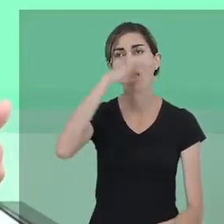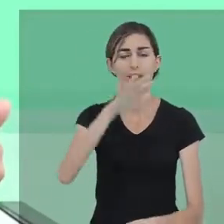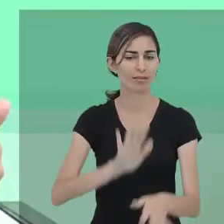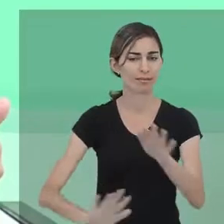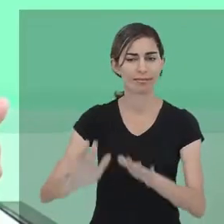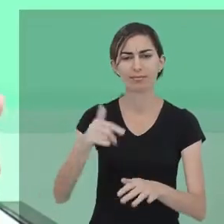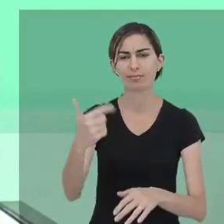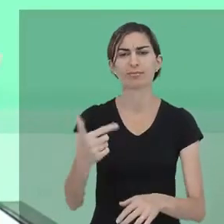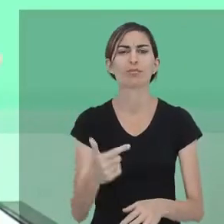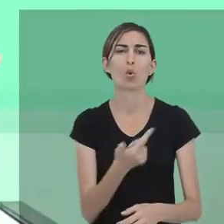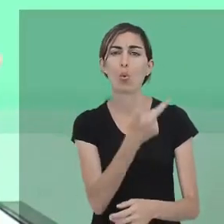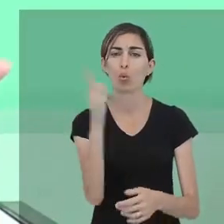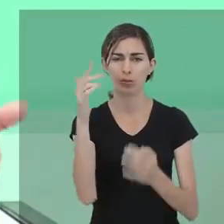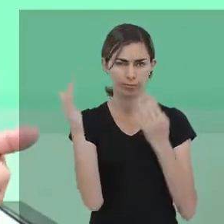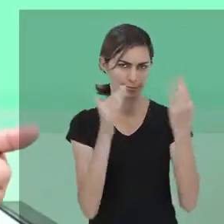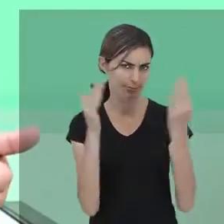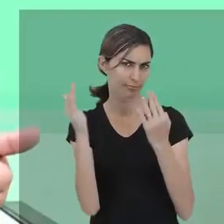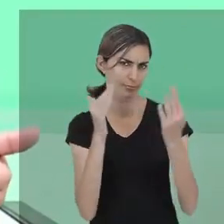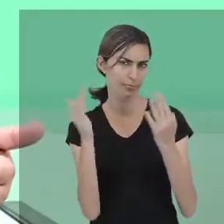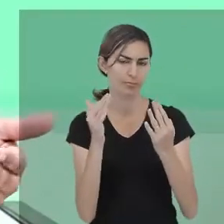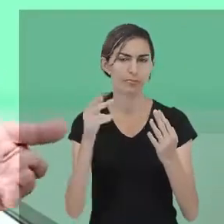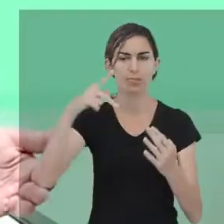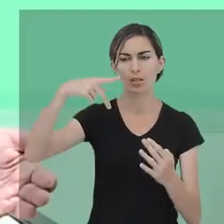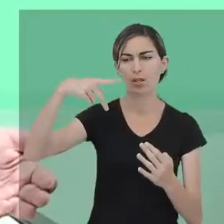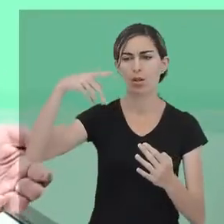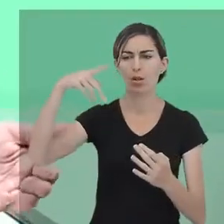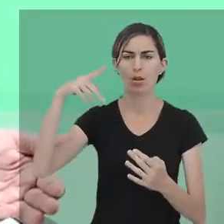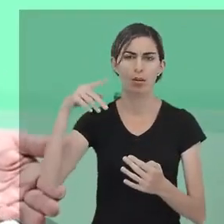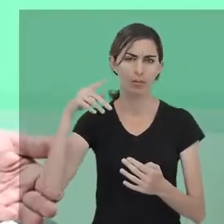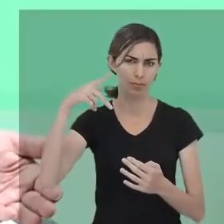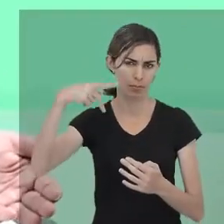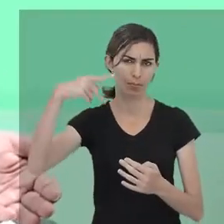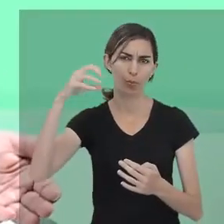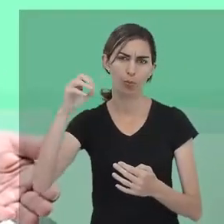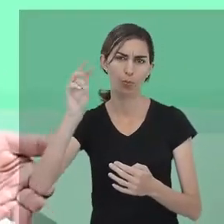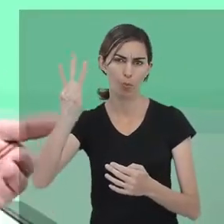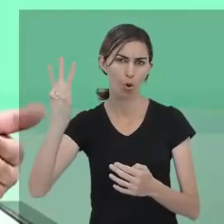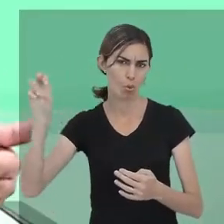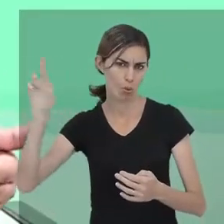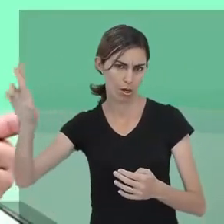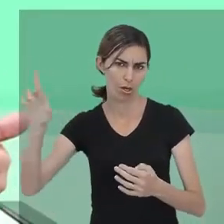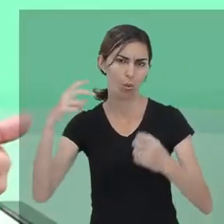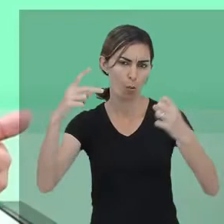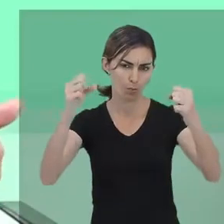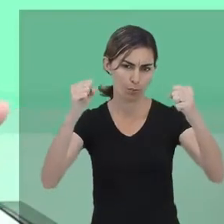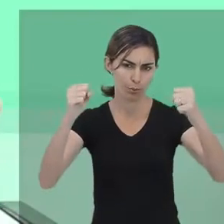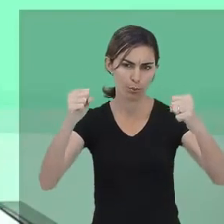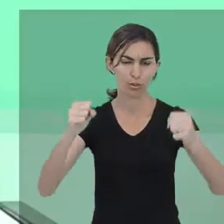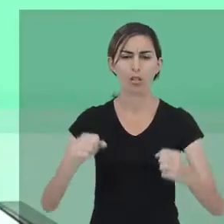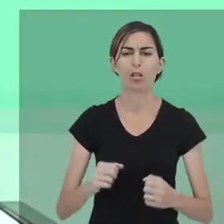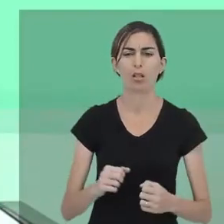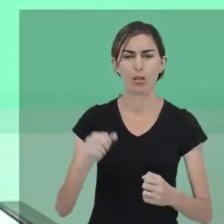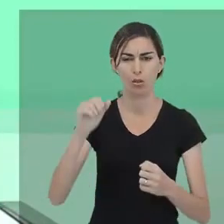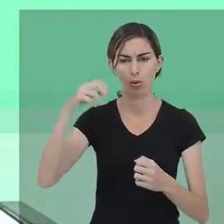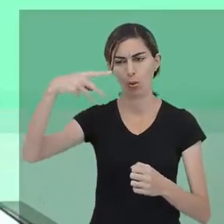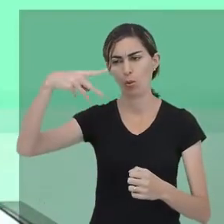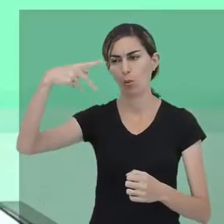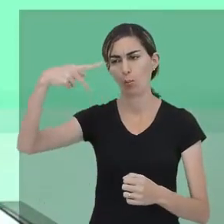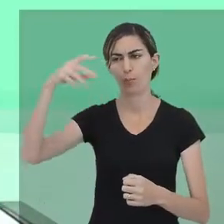Outro exemplo que a gente tem, power, como a gente já disse, poder, então tem